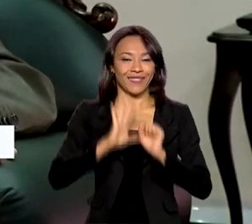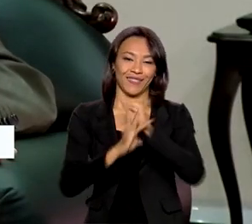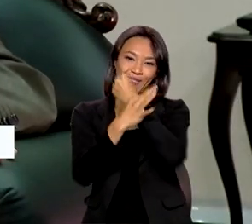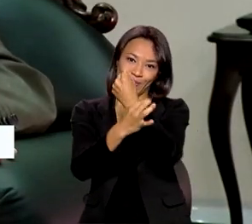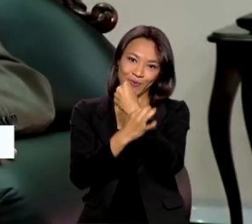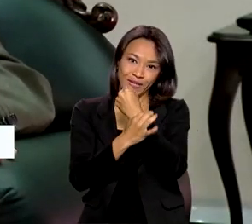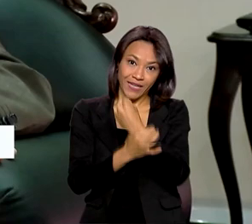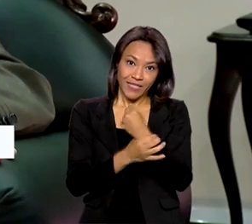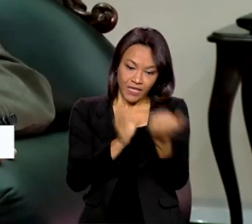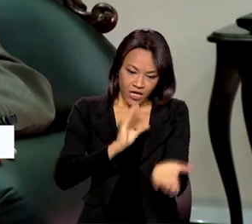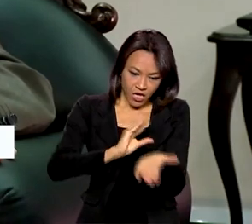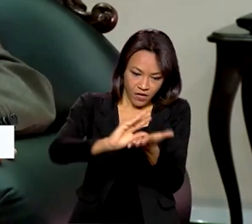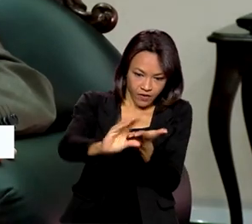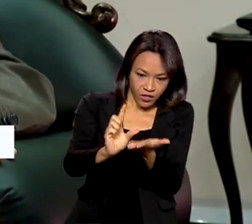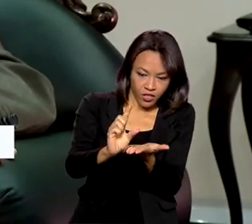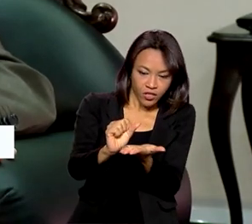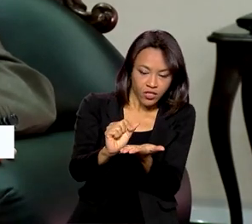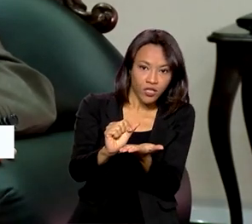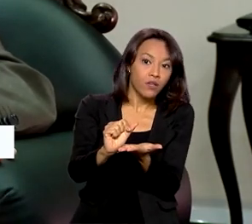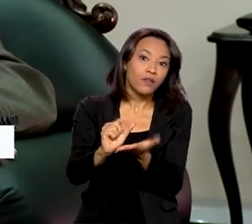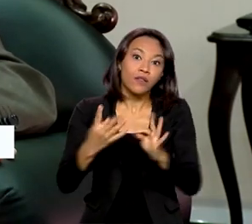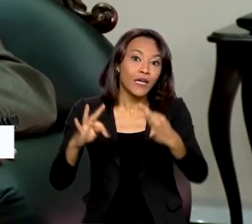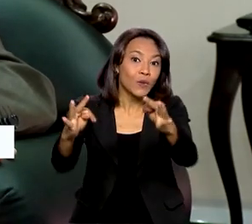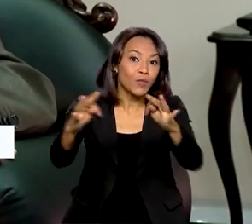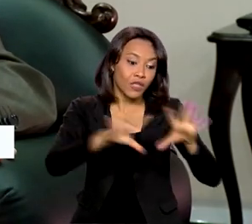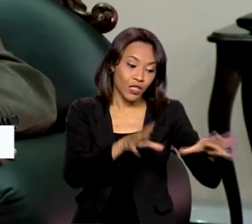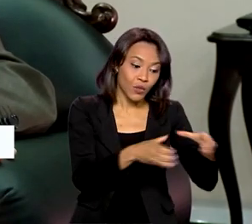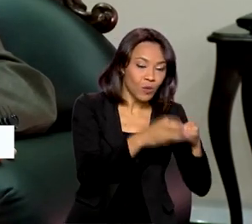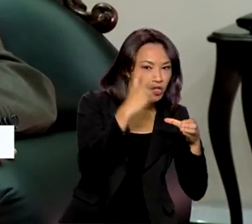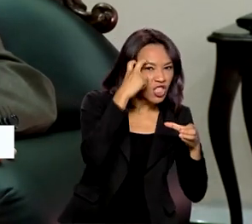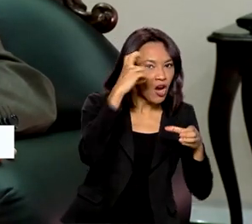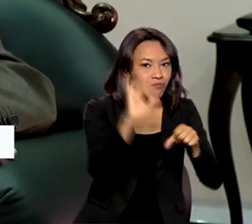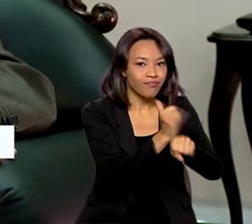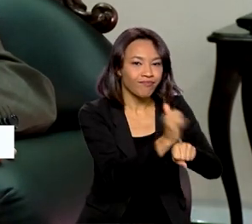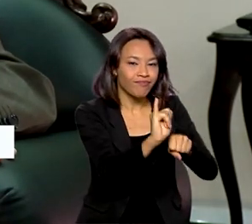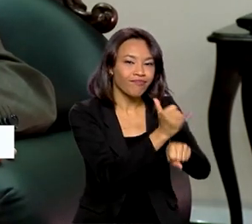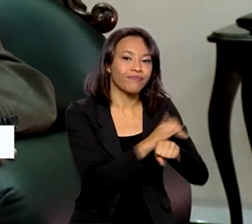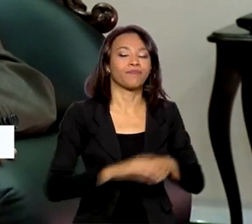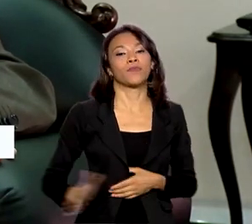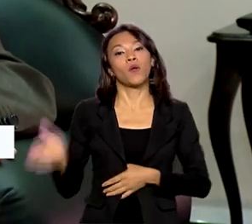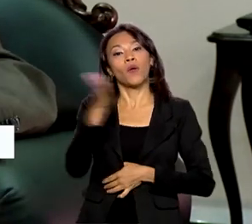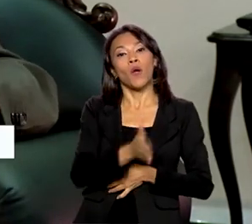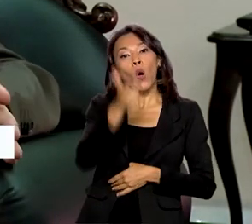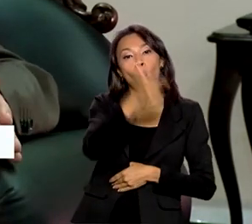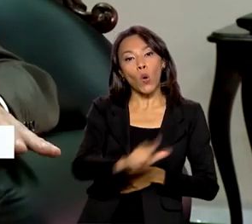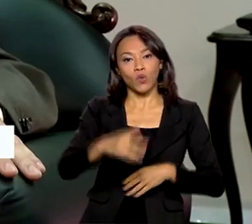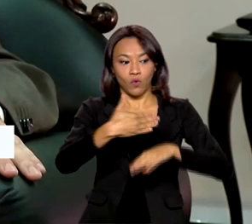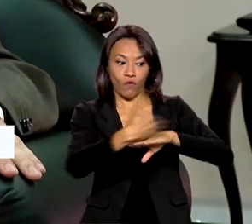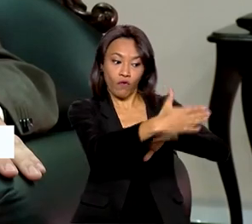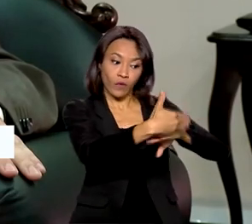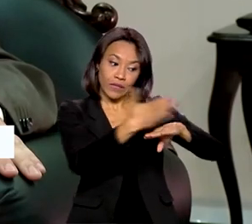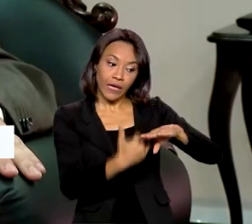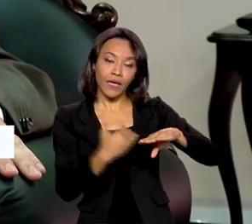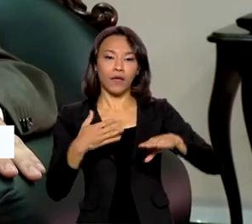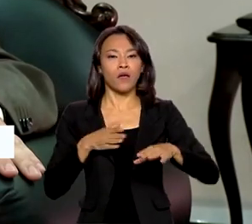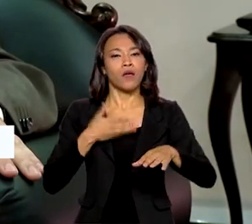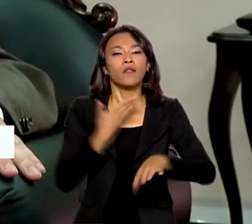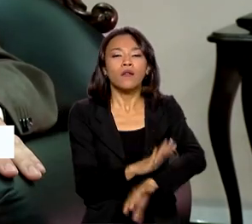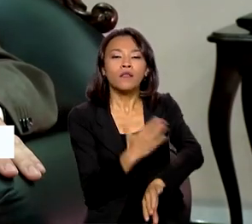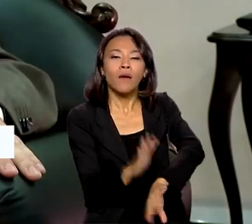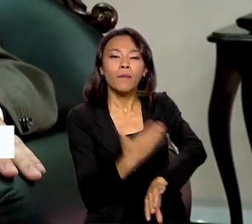Segurança Pública investimento em tecnologia e inteligência fronteiras uma formação permanente daqueles